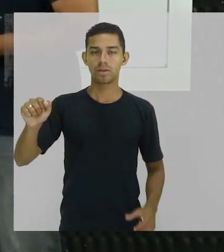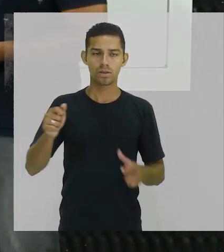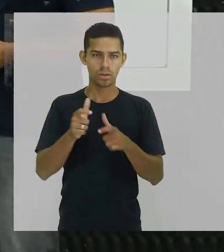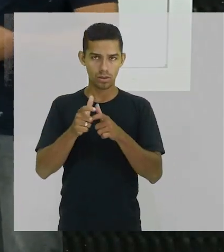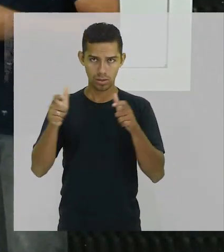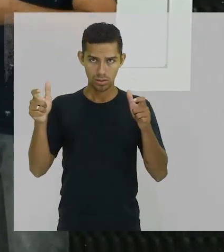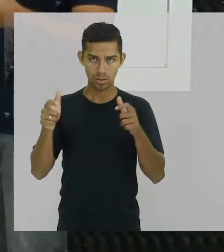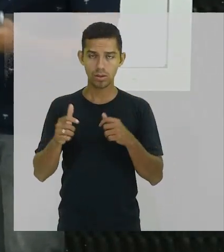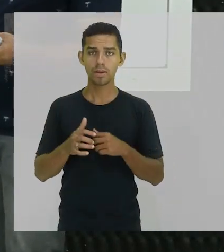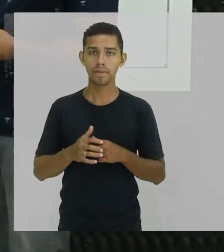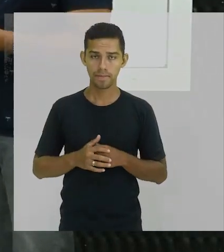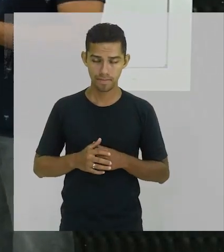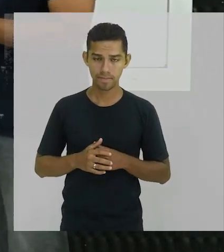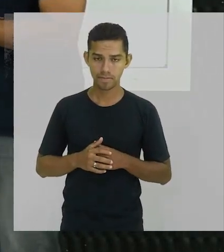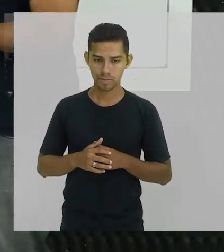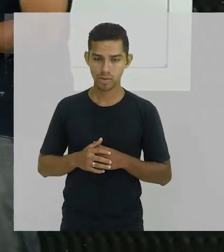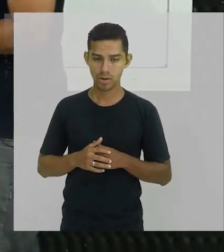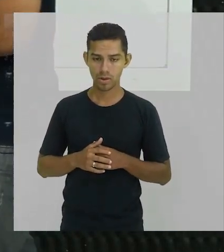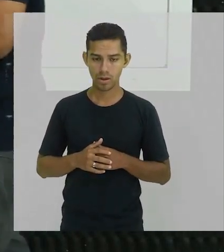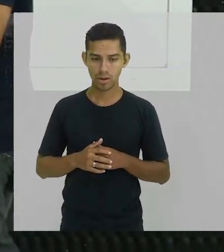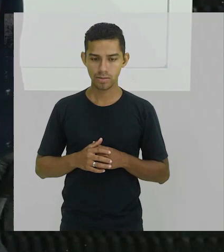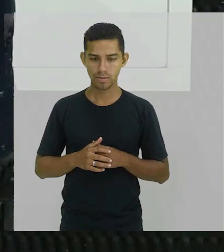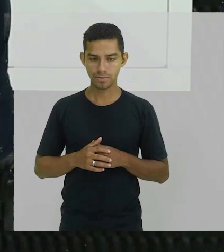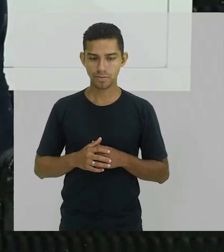Uma interferência destrutiva